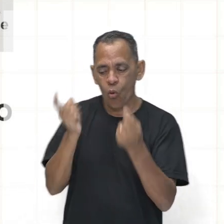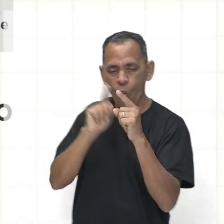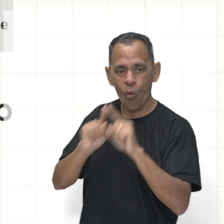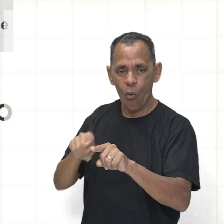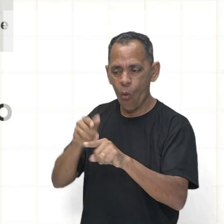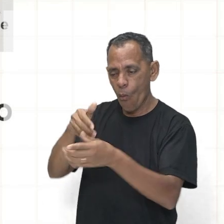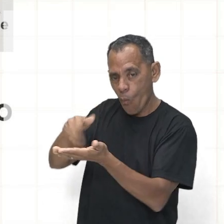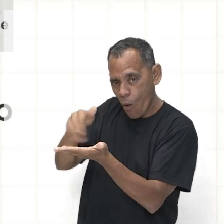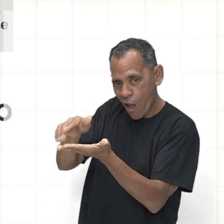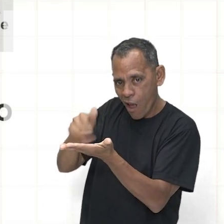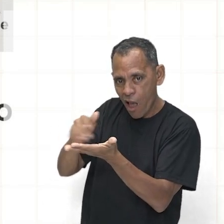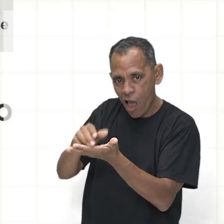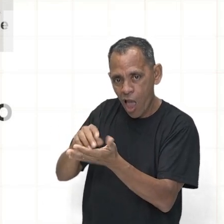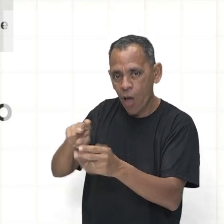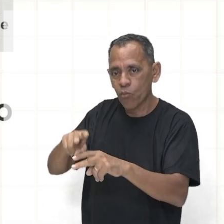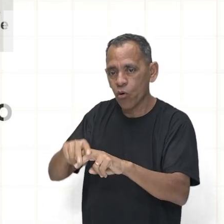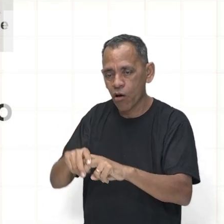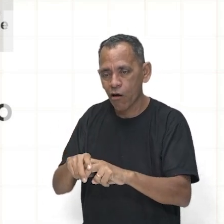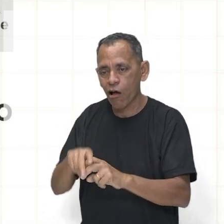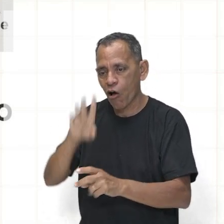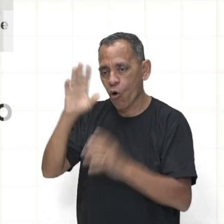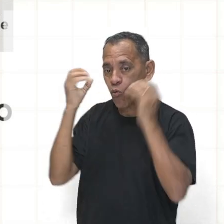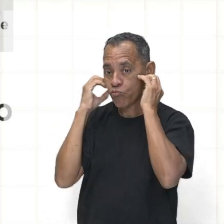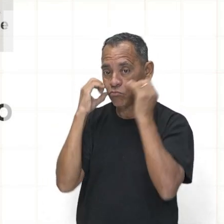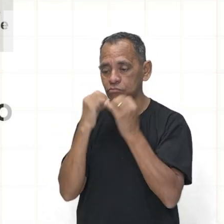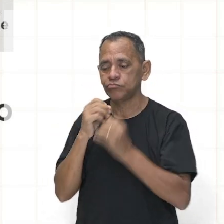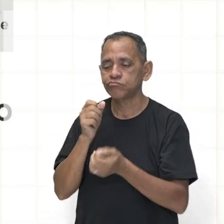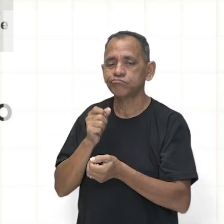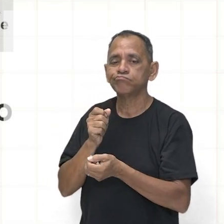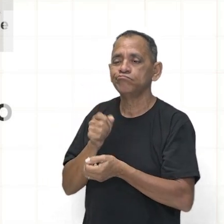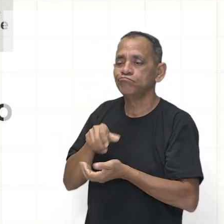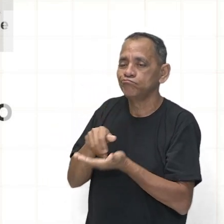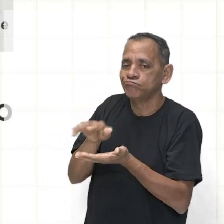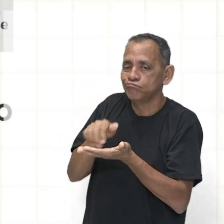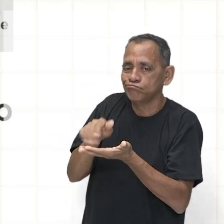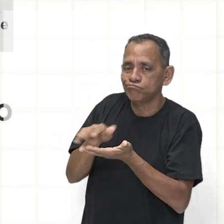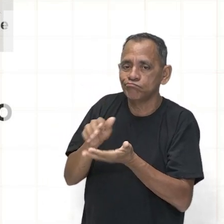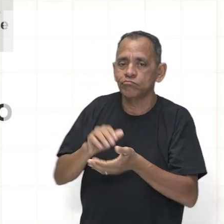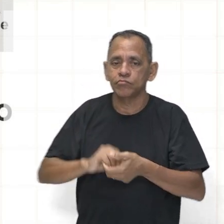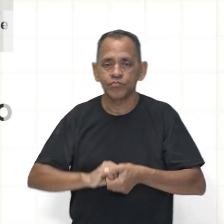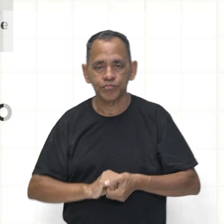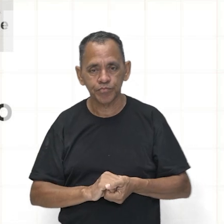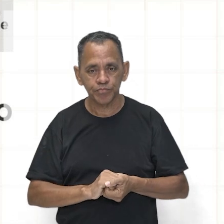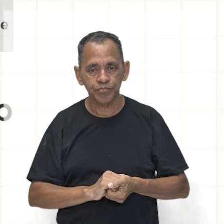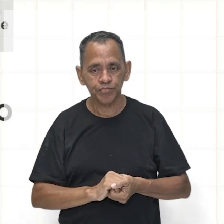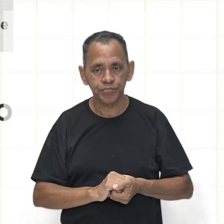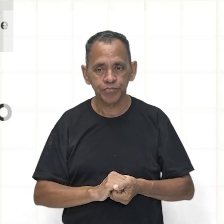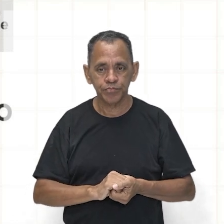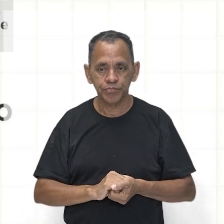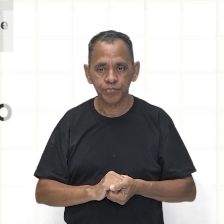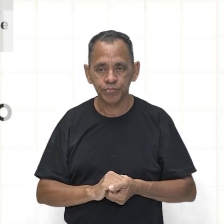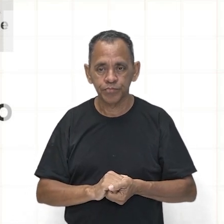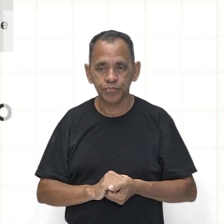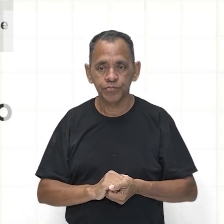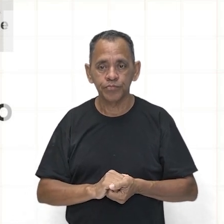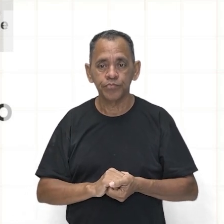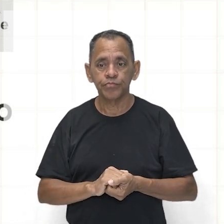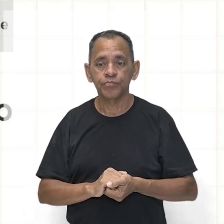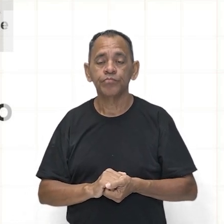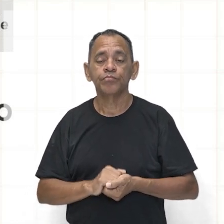do Marechal Deodoro da Fonseca. Lembrem que esse nome a gente vai ouvi-lo novamente depois,